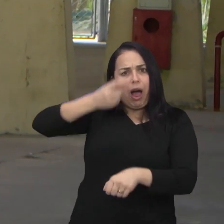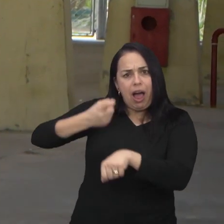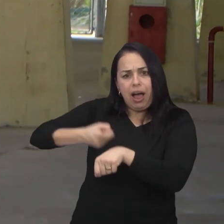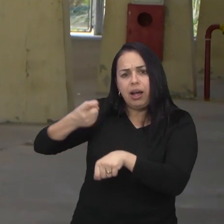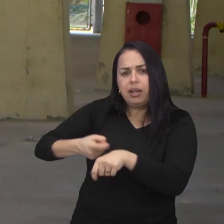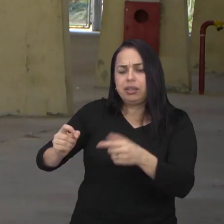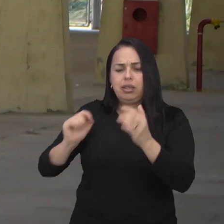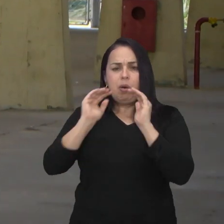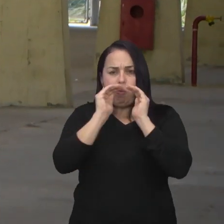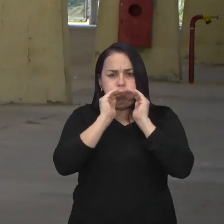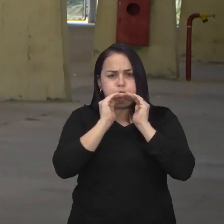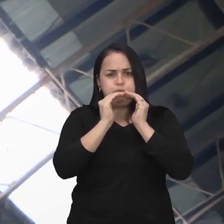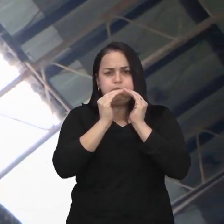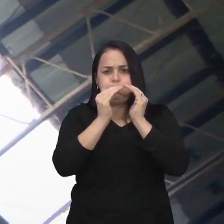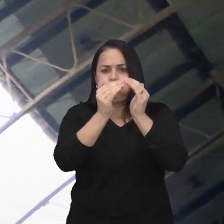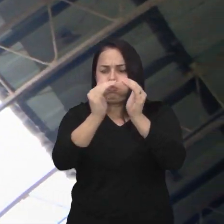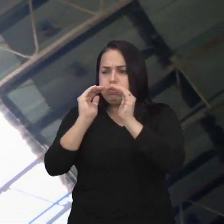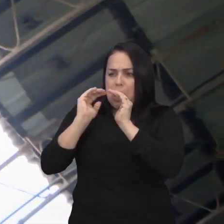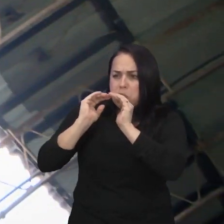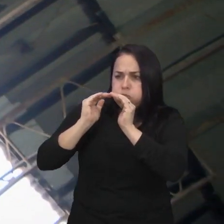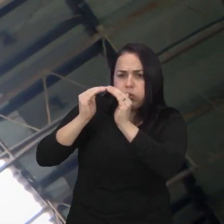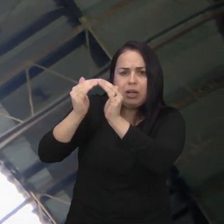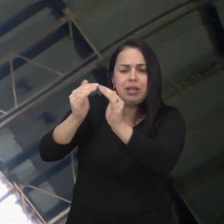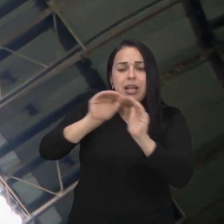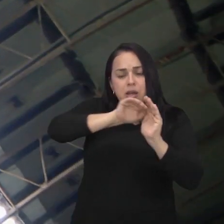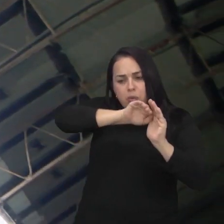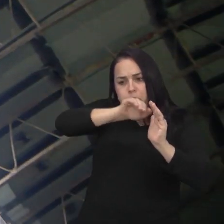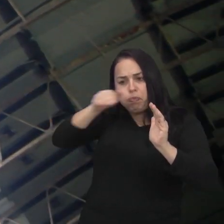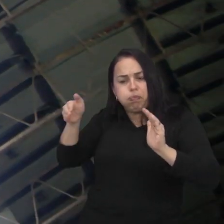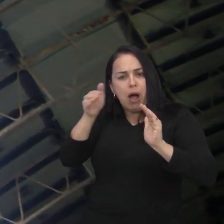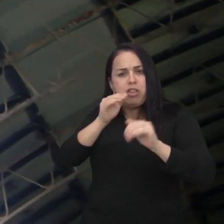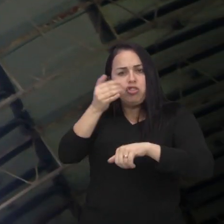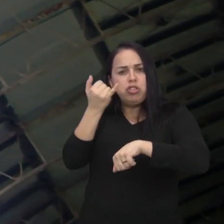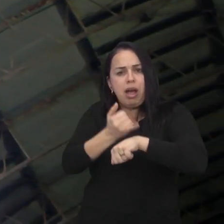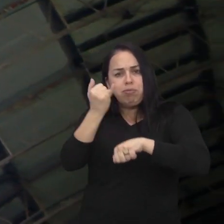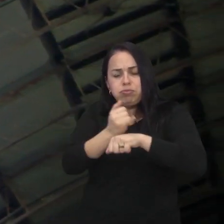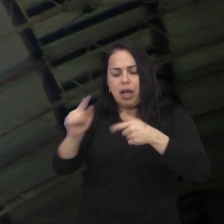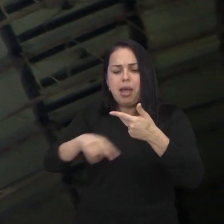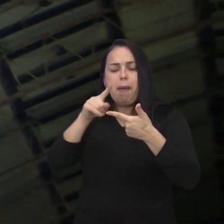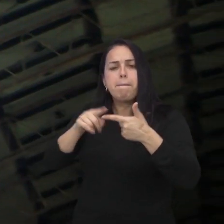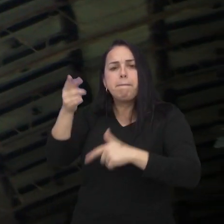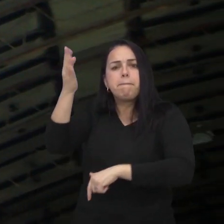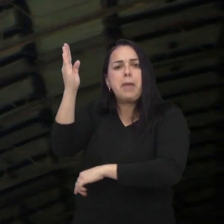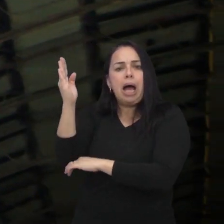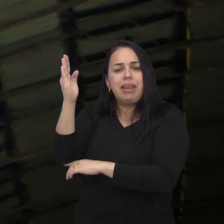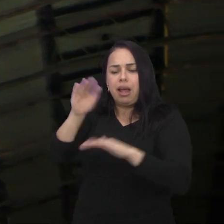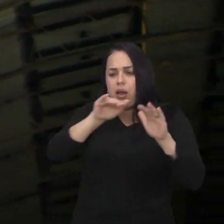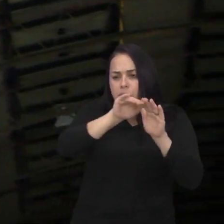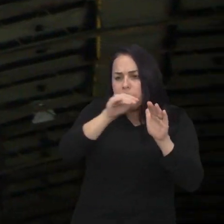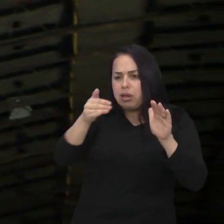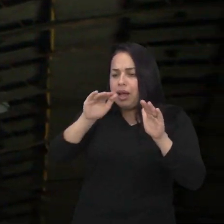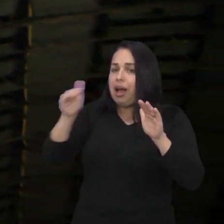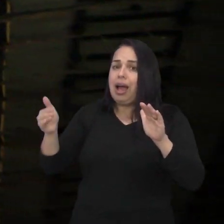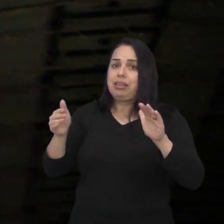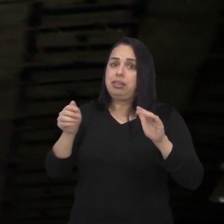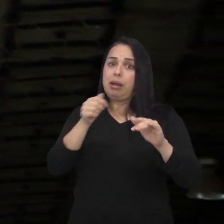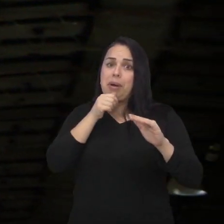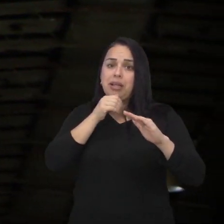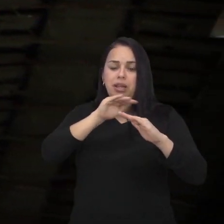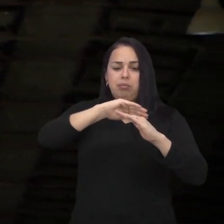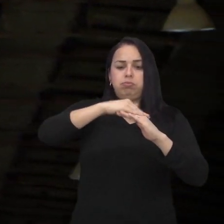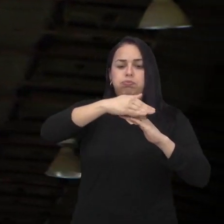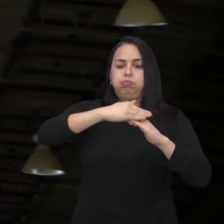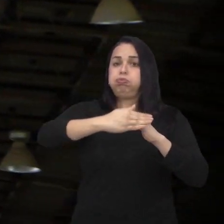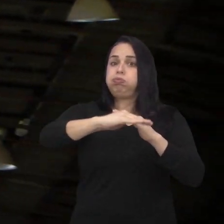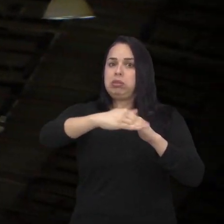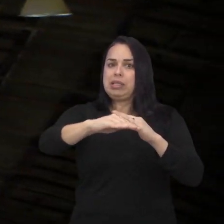vigas, a cobertura é, por incrível que pareça, de aço e de madeira, né? E ainda tem as telhas